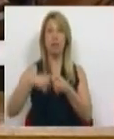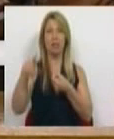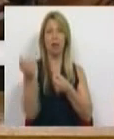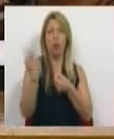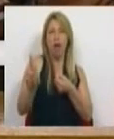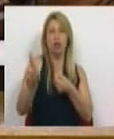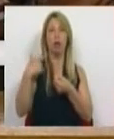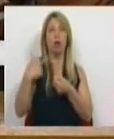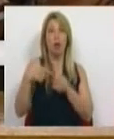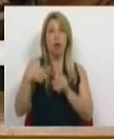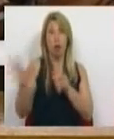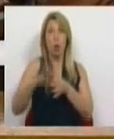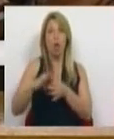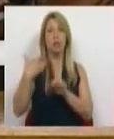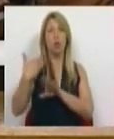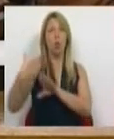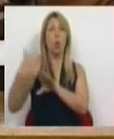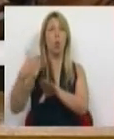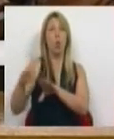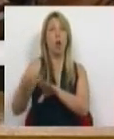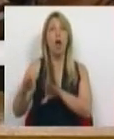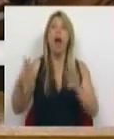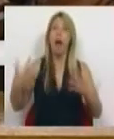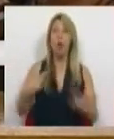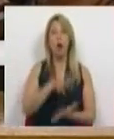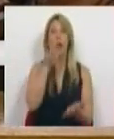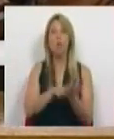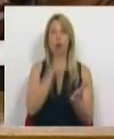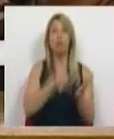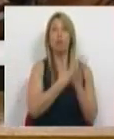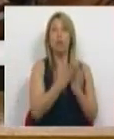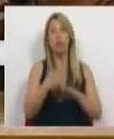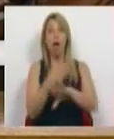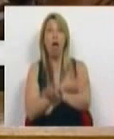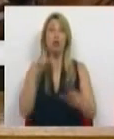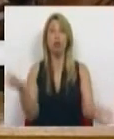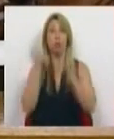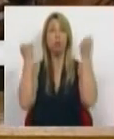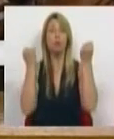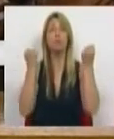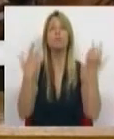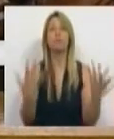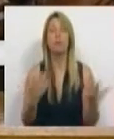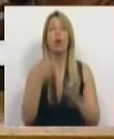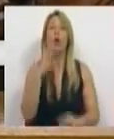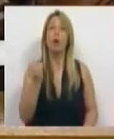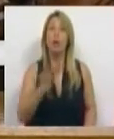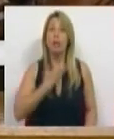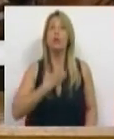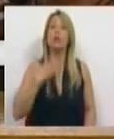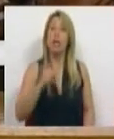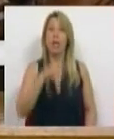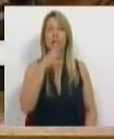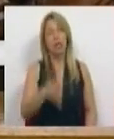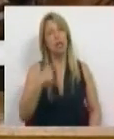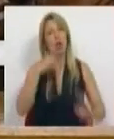das medidas que durante anos recusaram. PSD e CDS classificam de imprudentes as medidas de reposição de direitos e